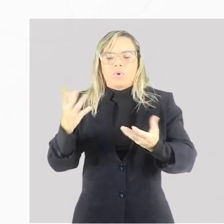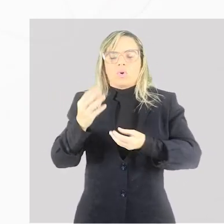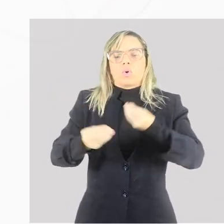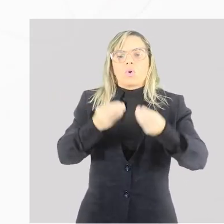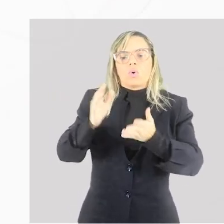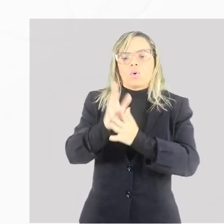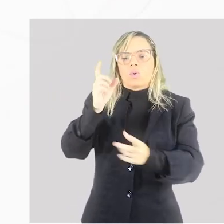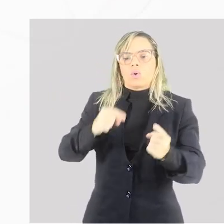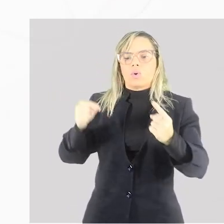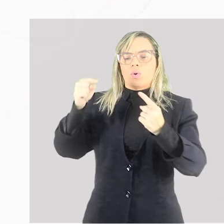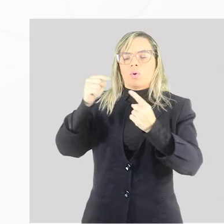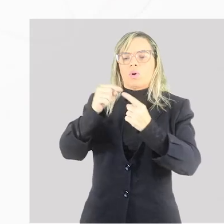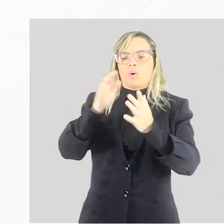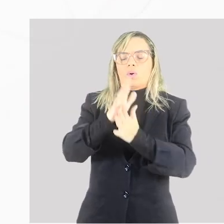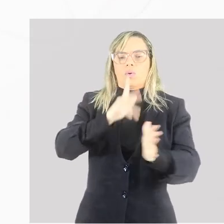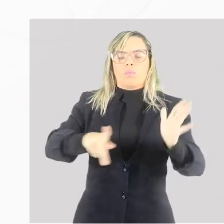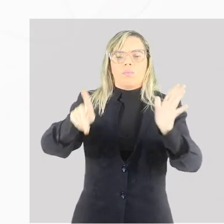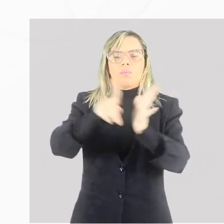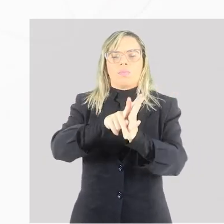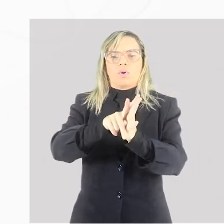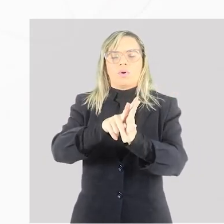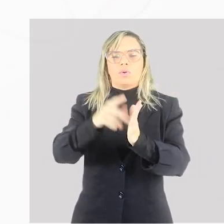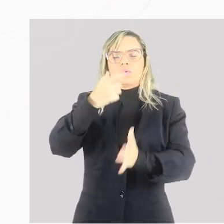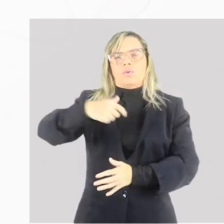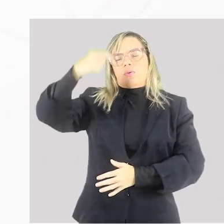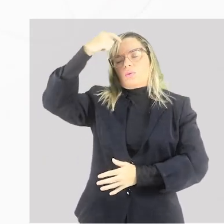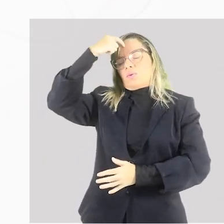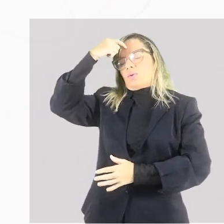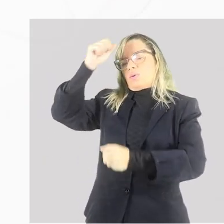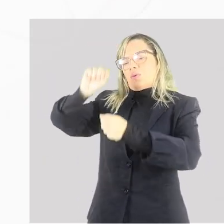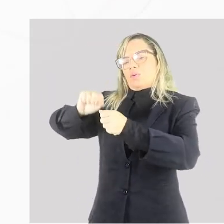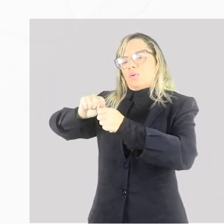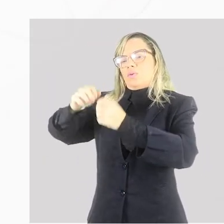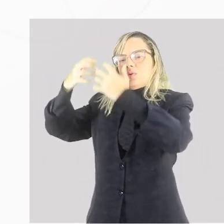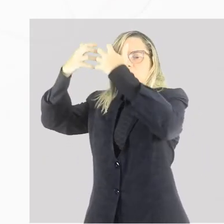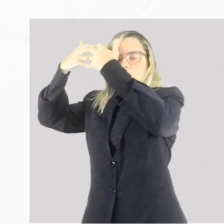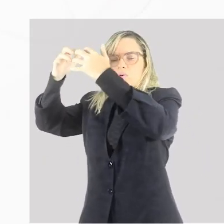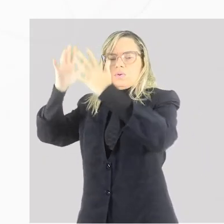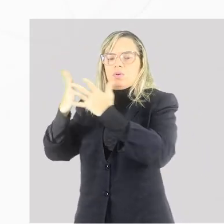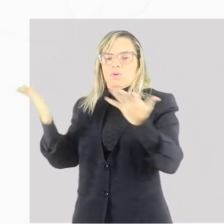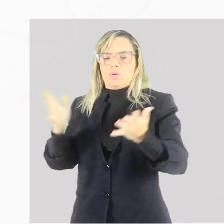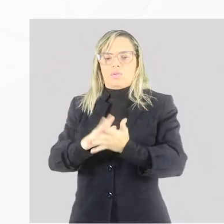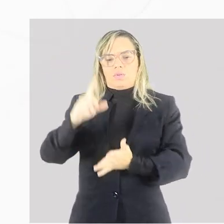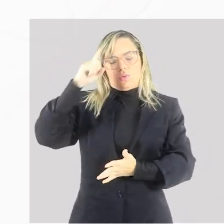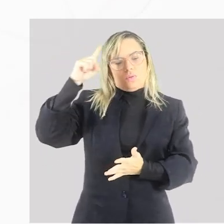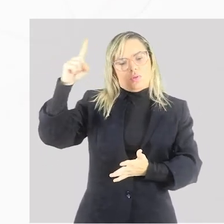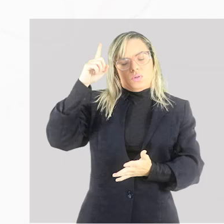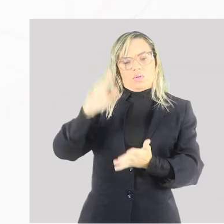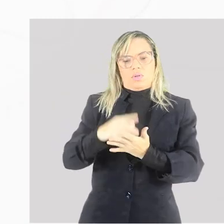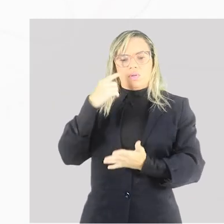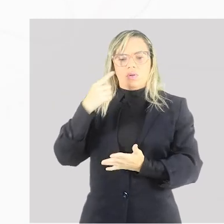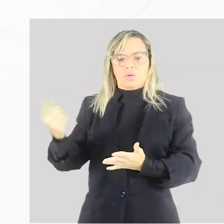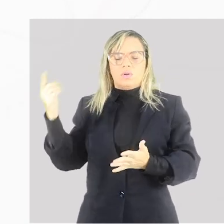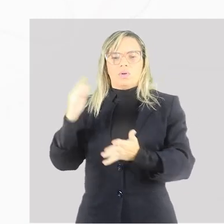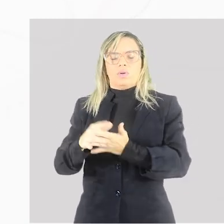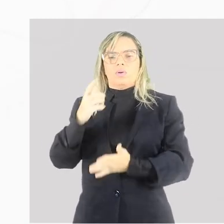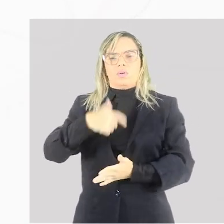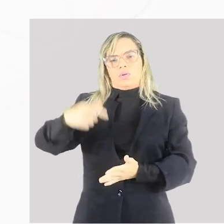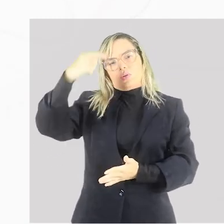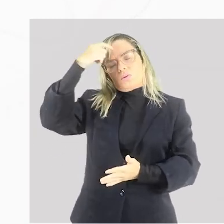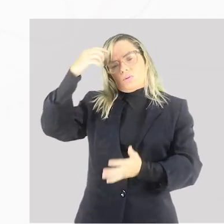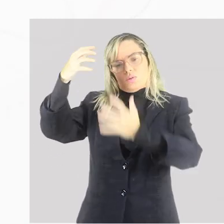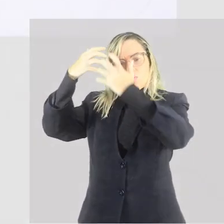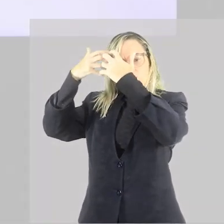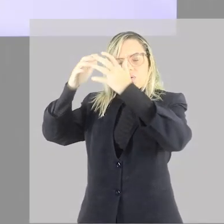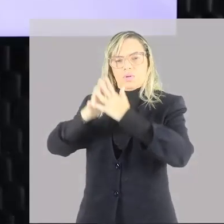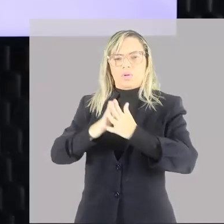tomando como objeto o próprio ato de pensar. Tá? O ato aqui ou o ato de pensar. A reflexão é